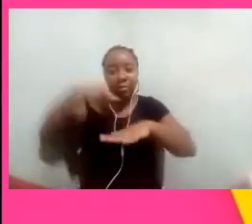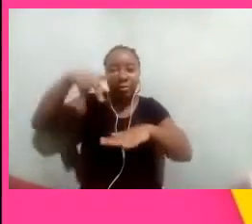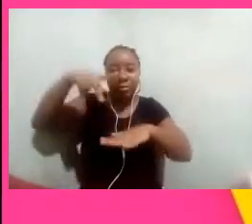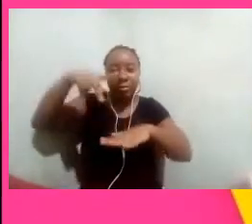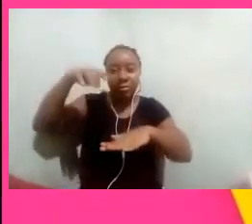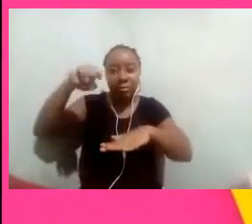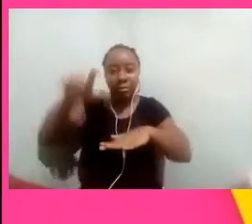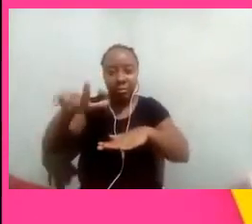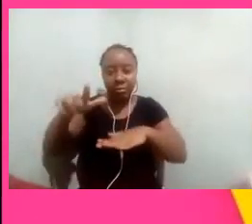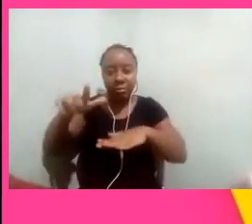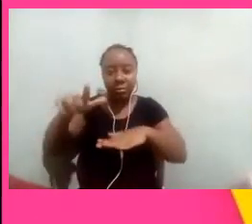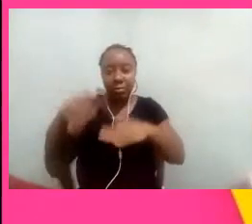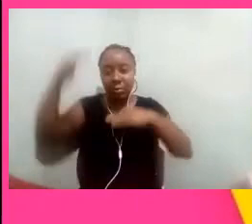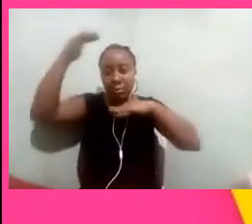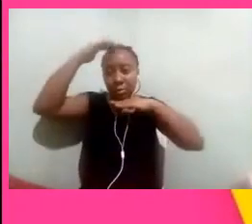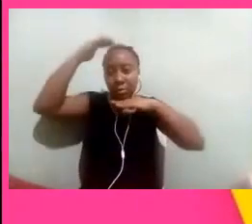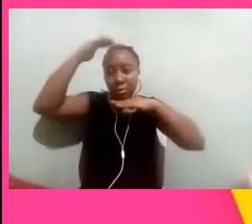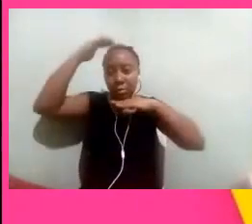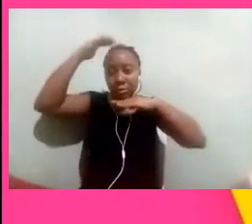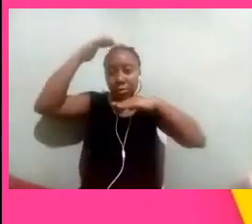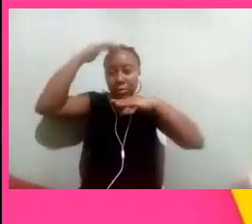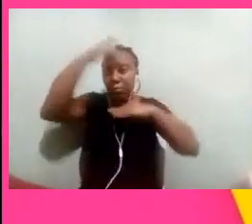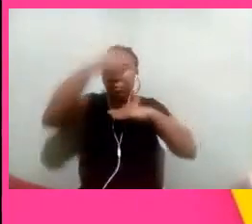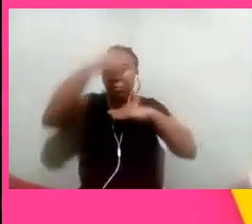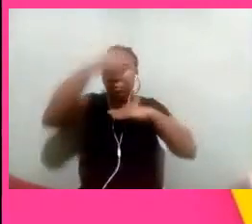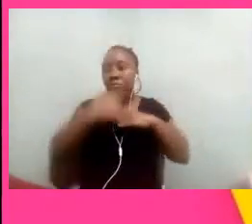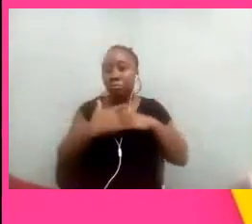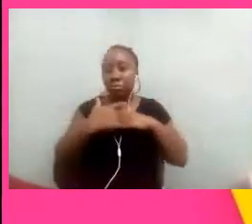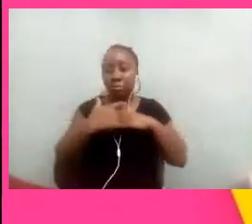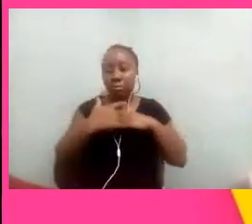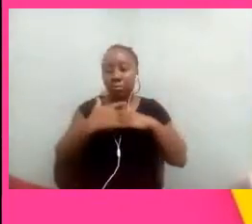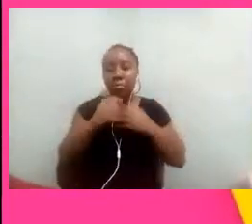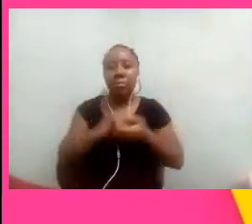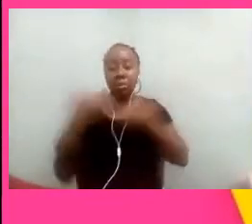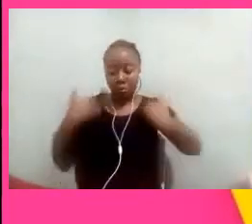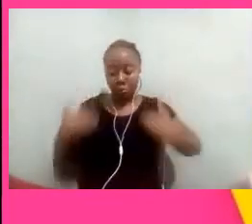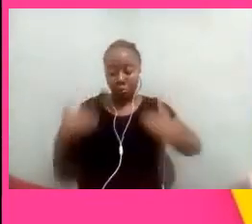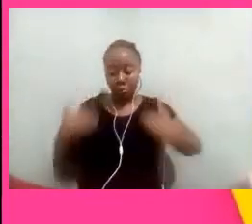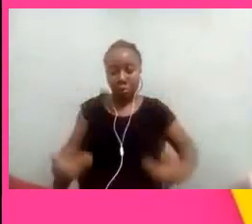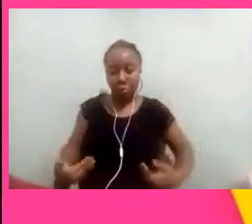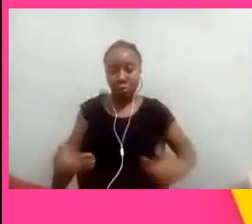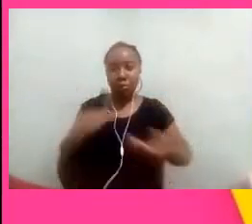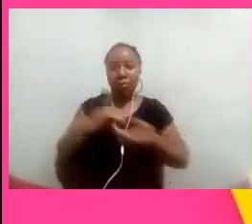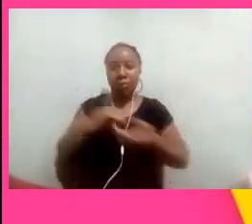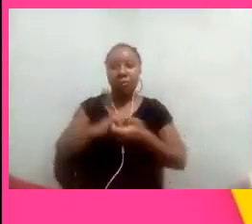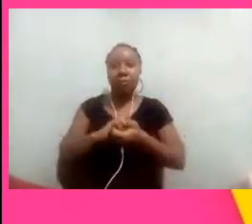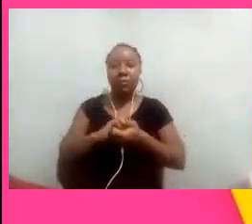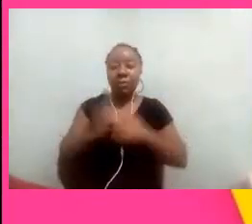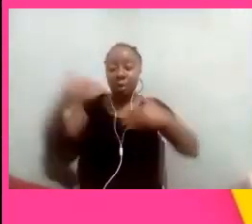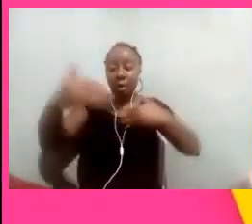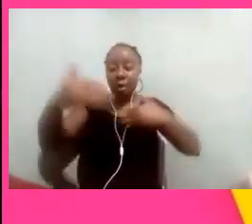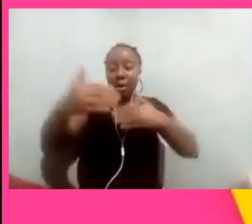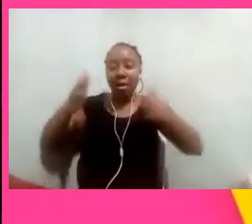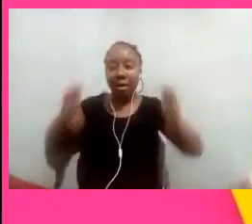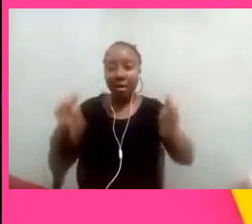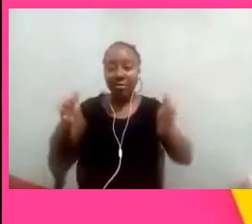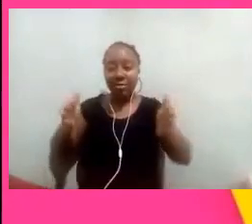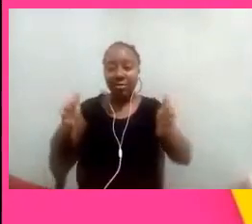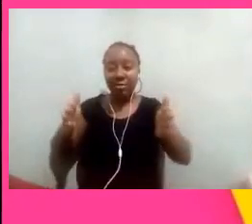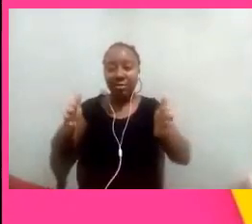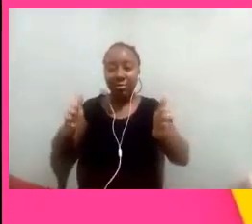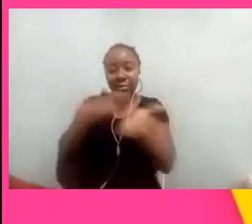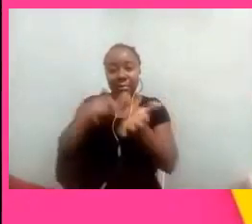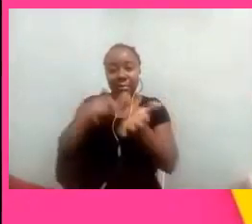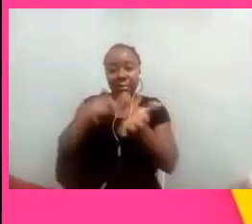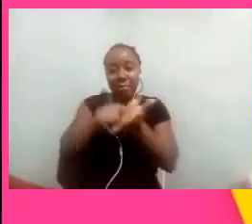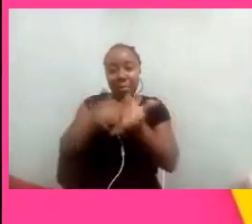o rosto dele aqui, né, o corpo, e ó, é uma caixa de papelão. Eu fiz no papelão